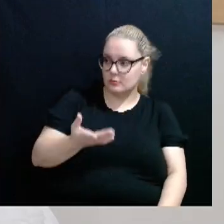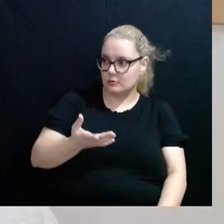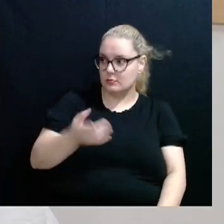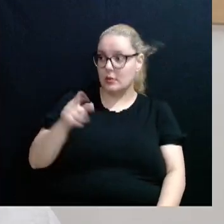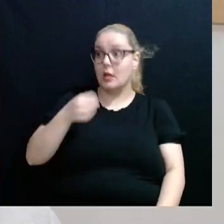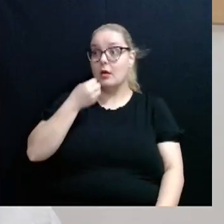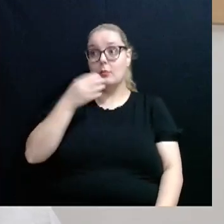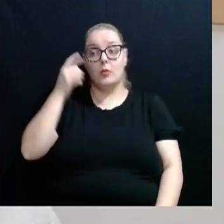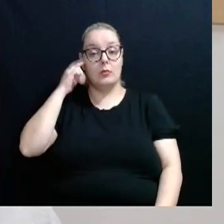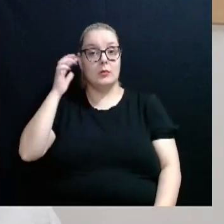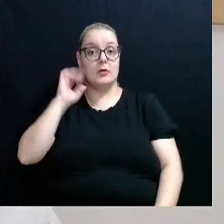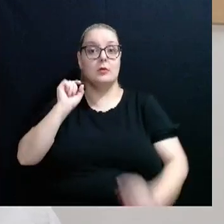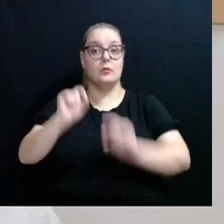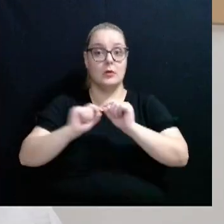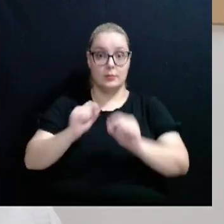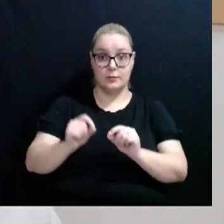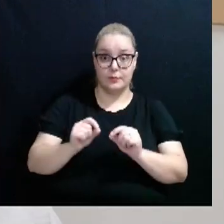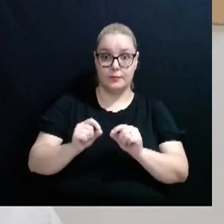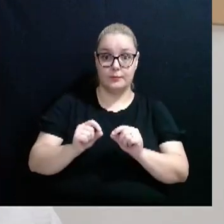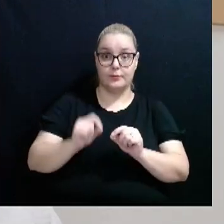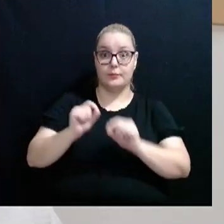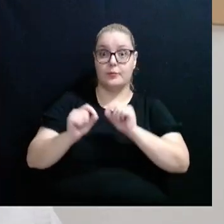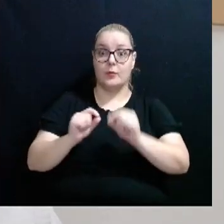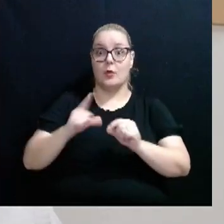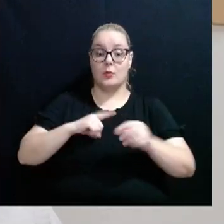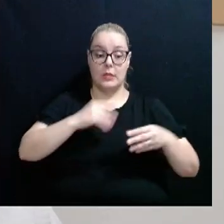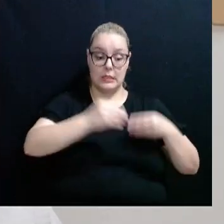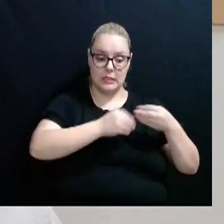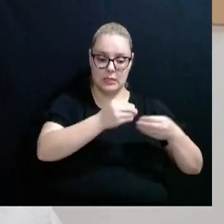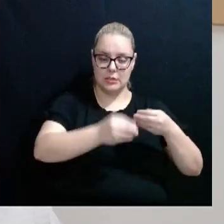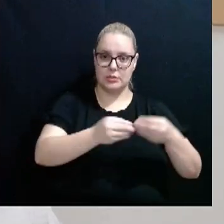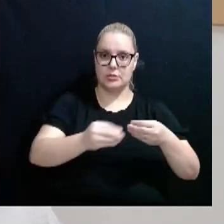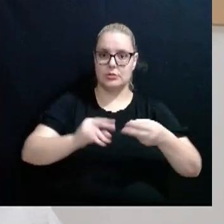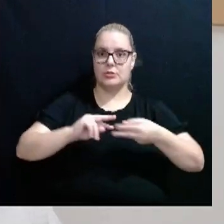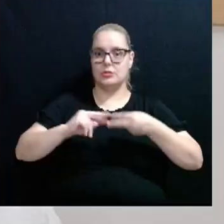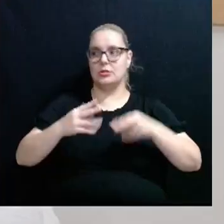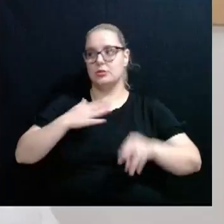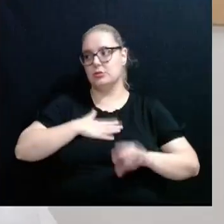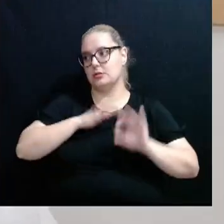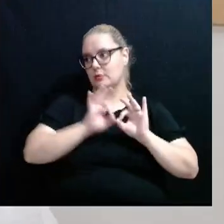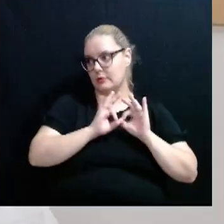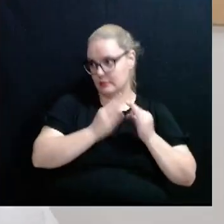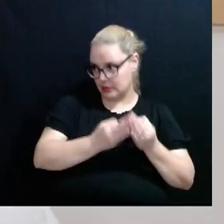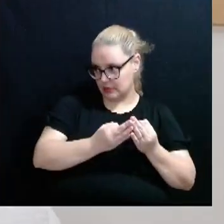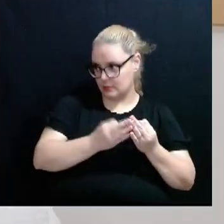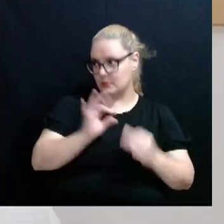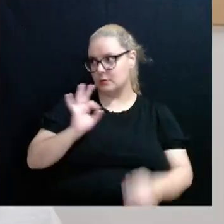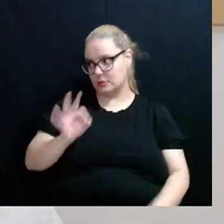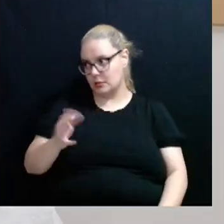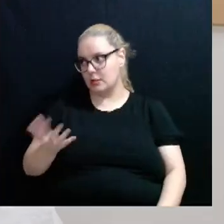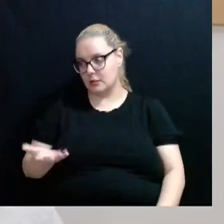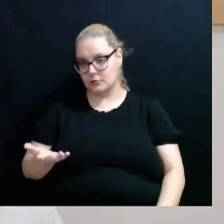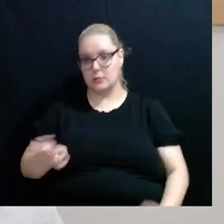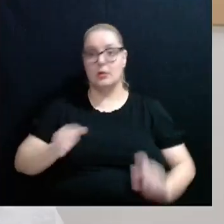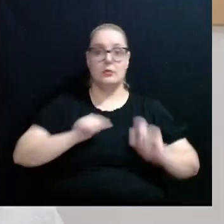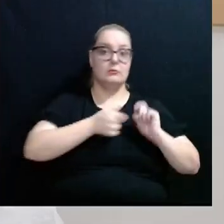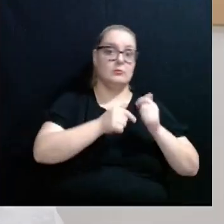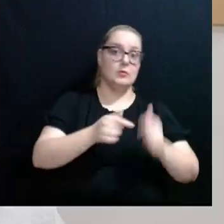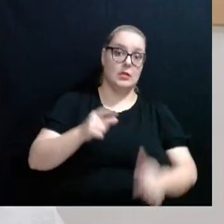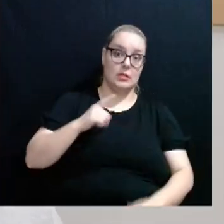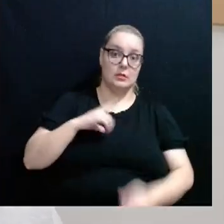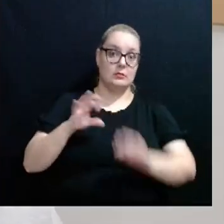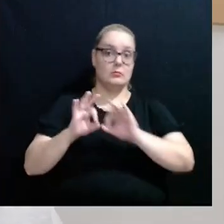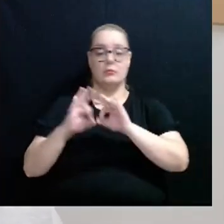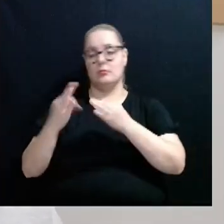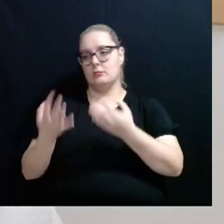seguinte: o que tem de herança genética na minha família, certo? Tradicionalmente você tem uma família que você